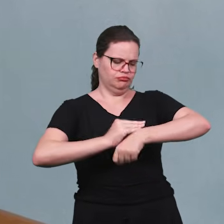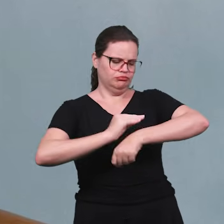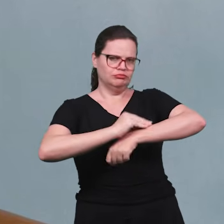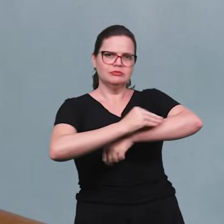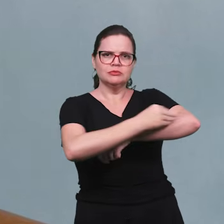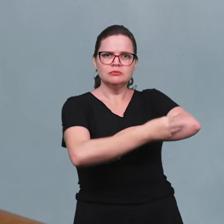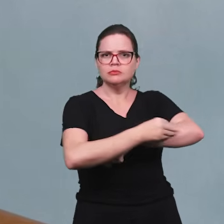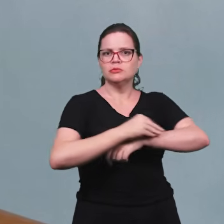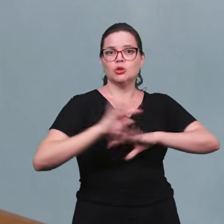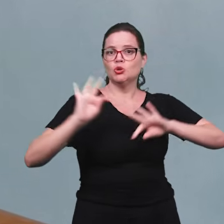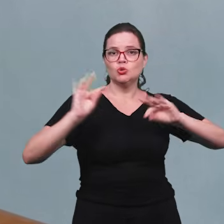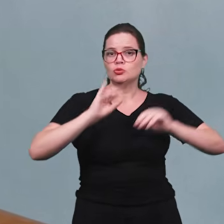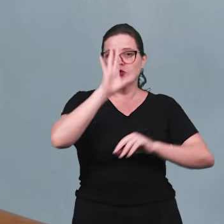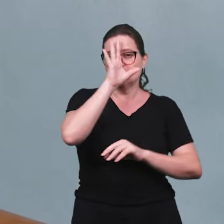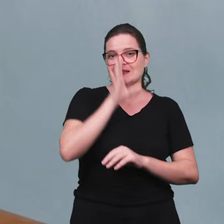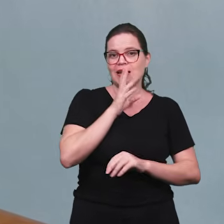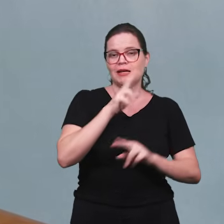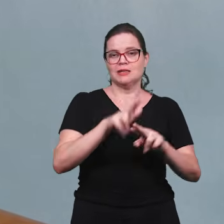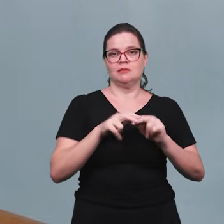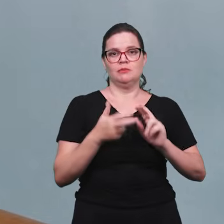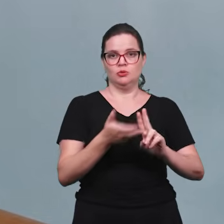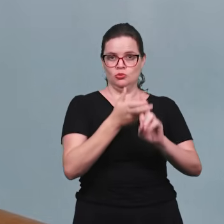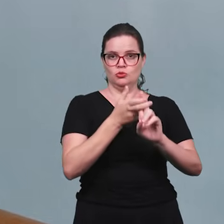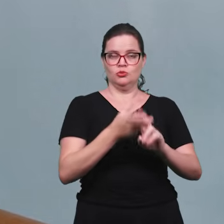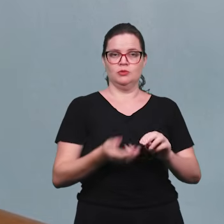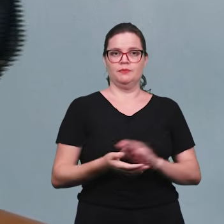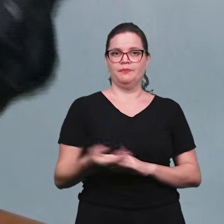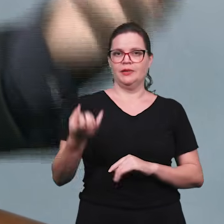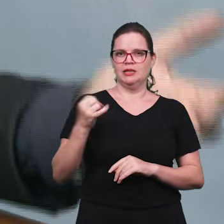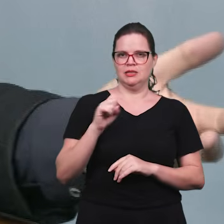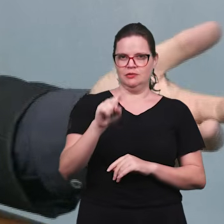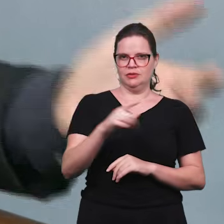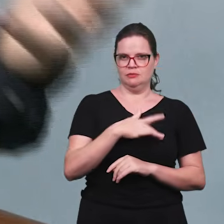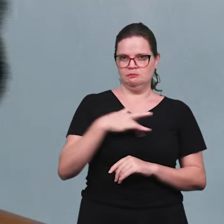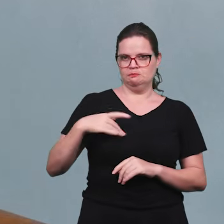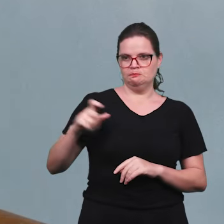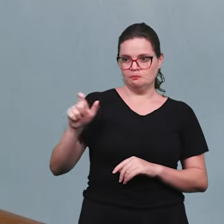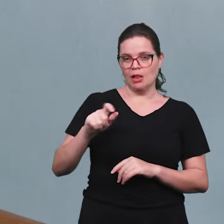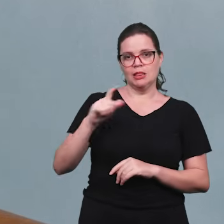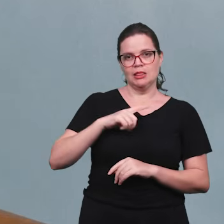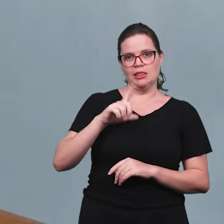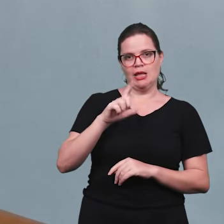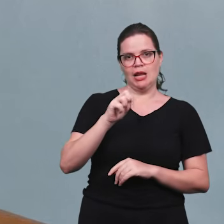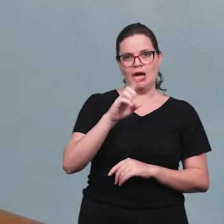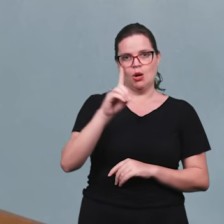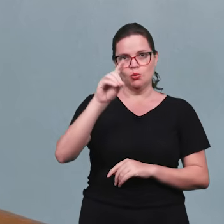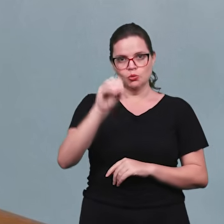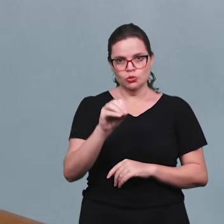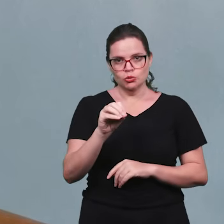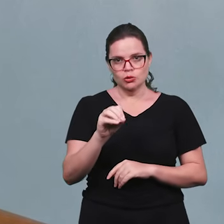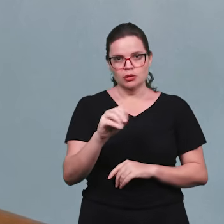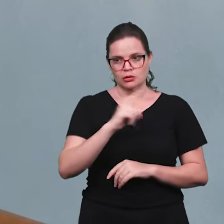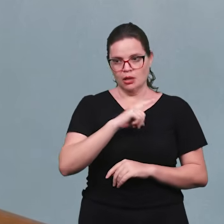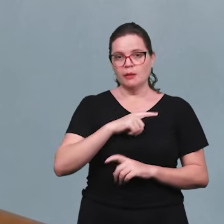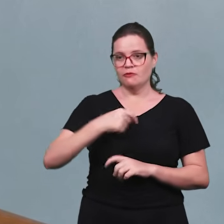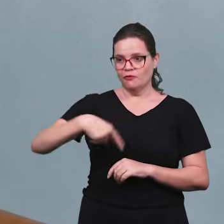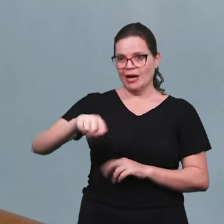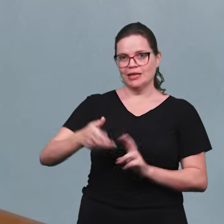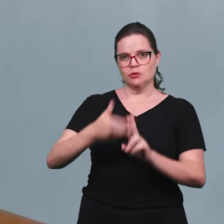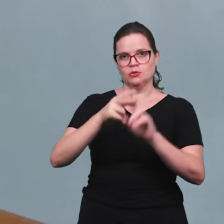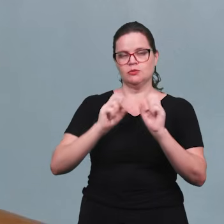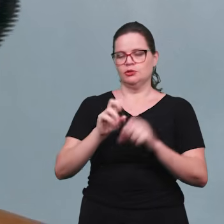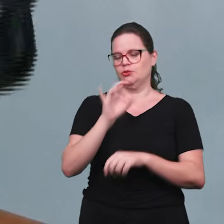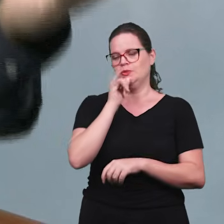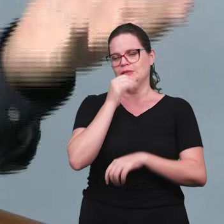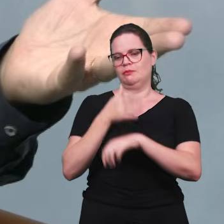curativos, tudo pelo SUS. Até mesmo se você tiver plano de saúde, tiver um laudo, você pode pegar. Você pode pegar.